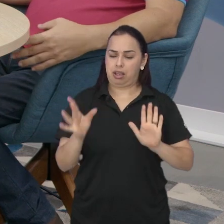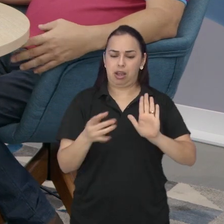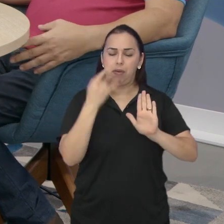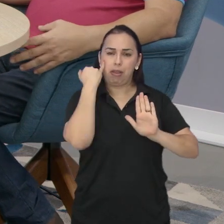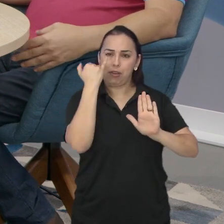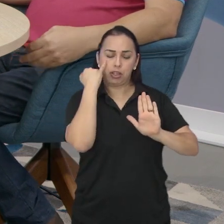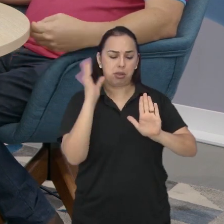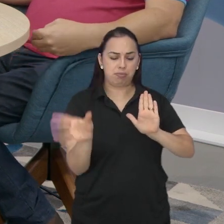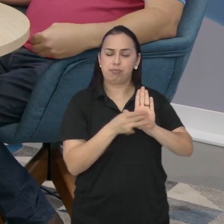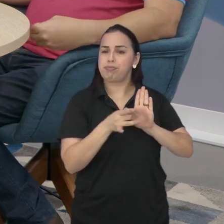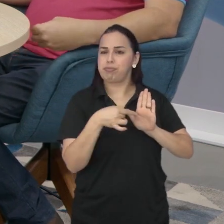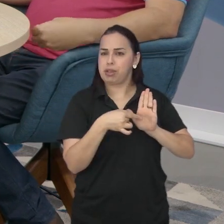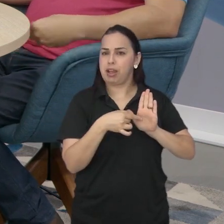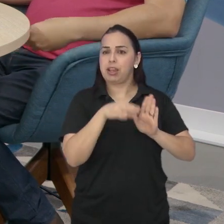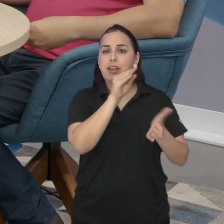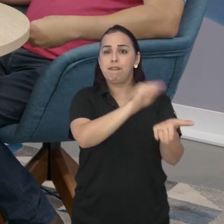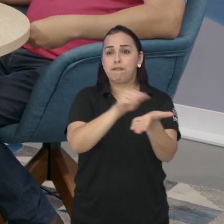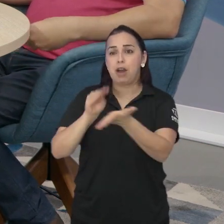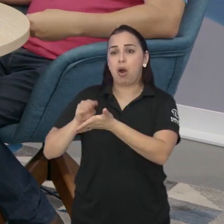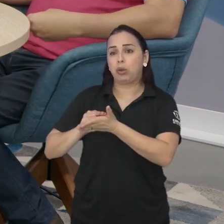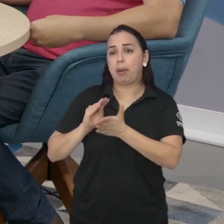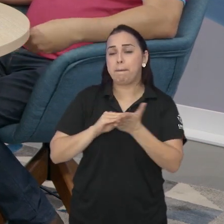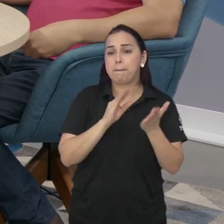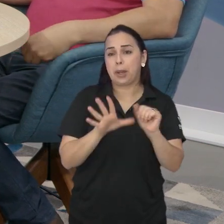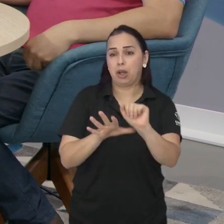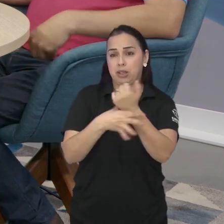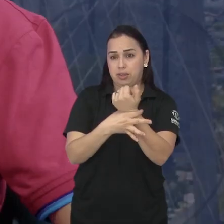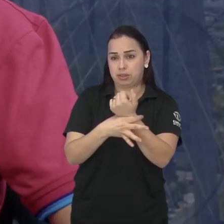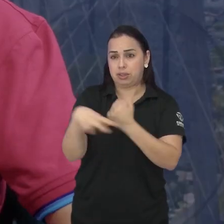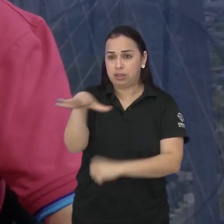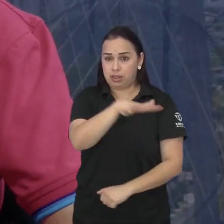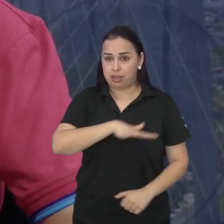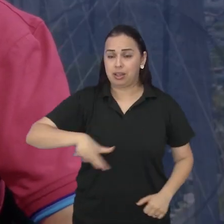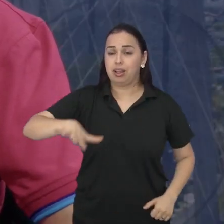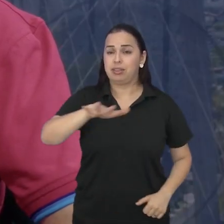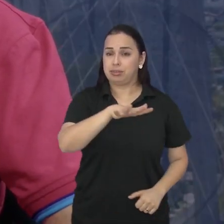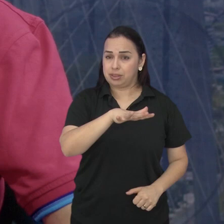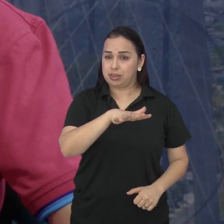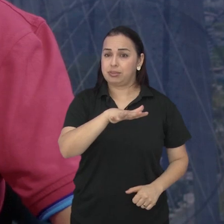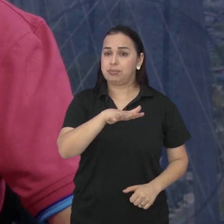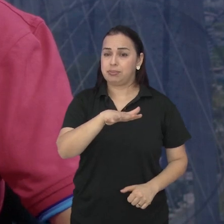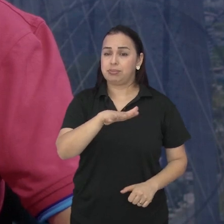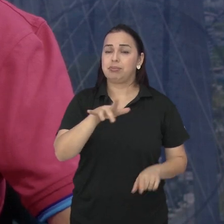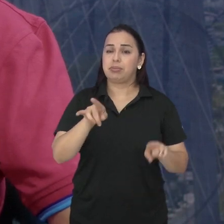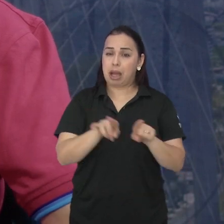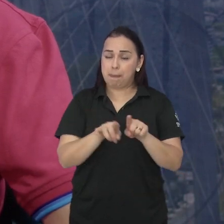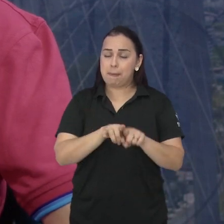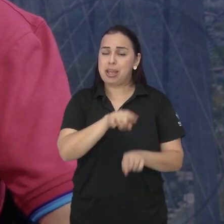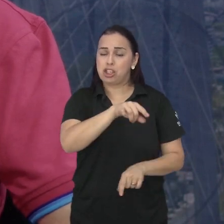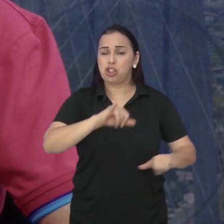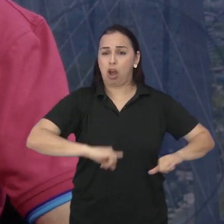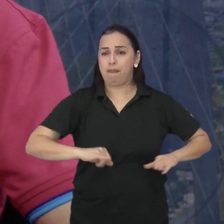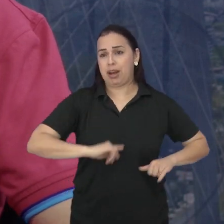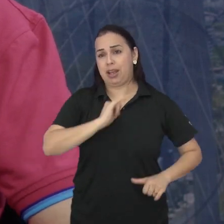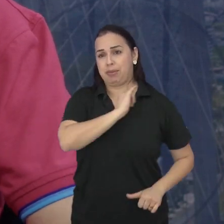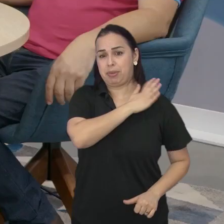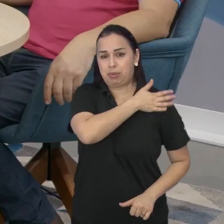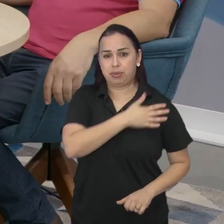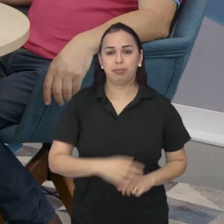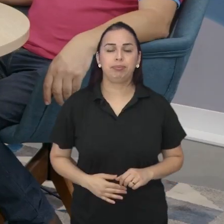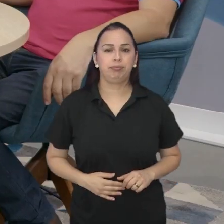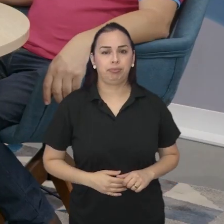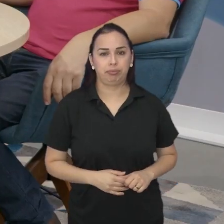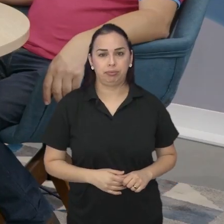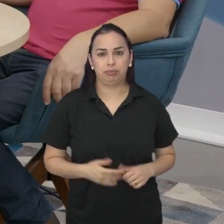dado concreto, que a desproteção social que envolve a população de rua também perpassa pelo racismo estrutural.